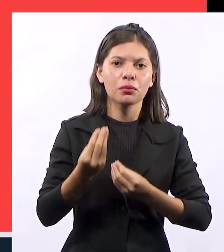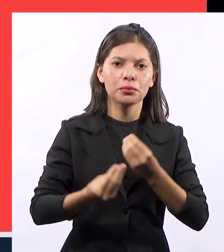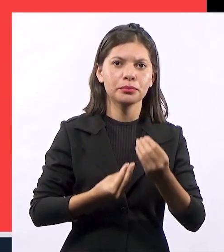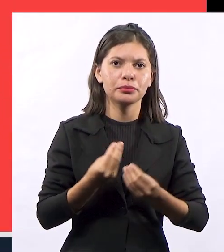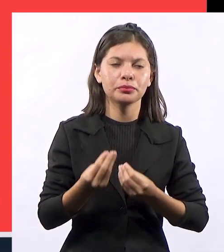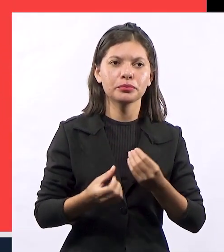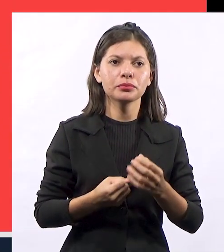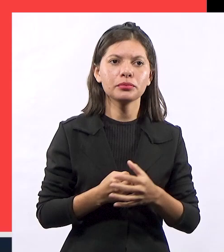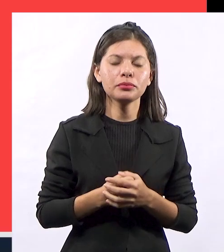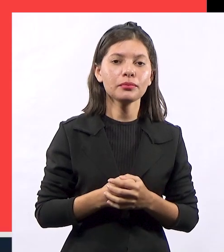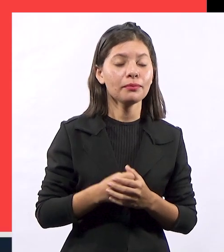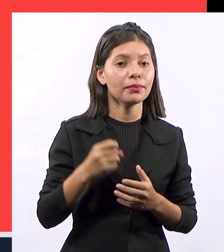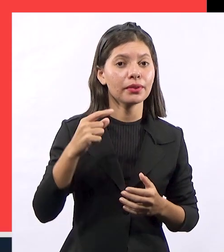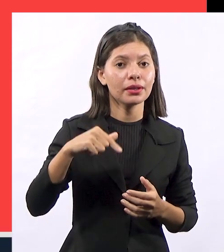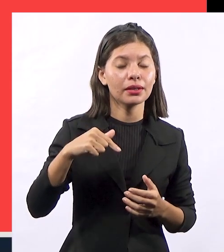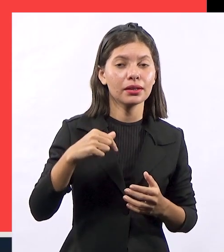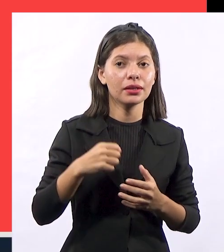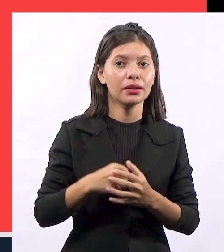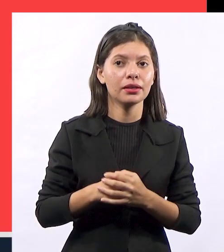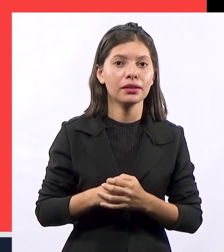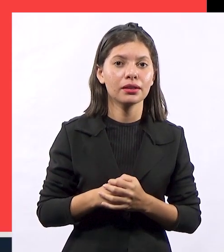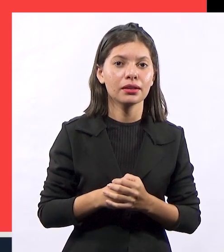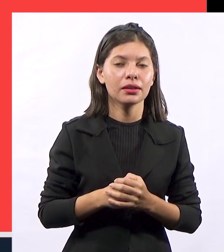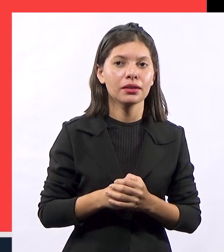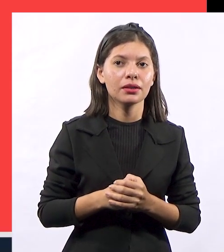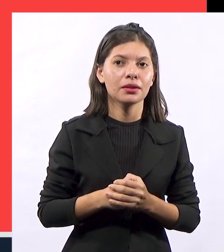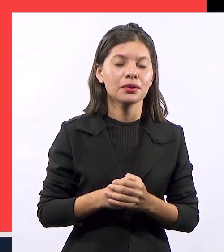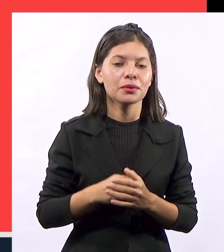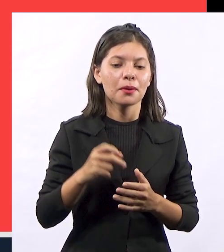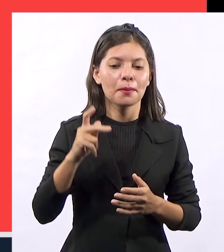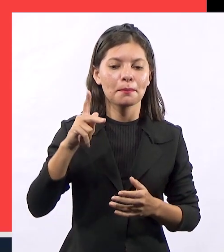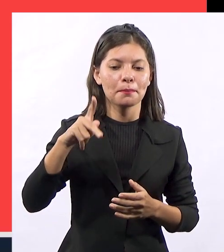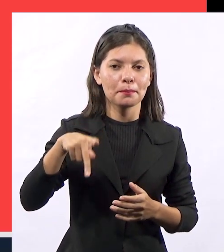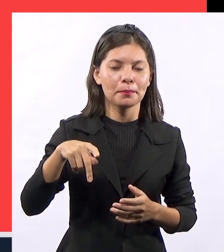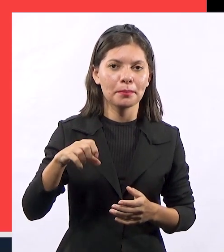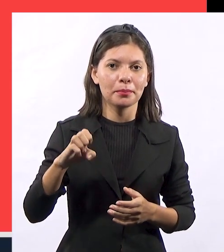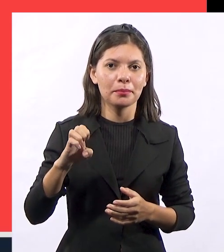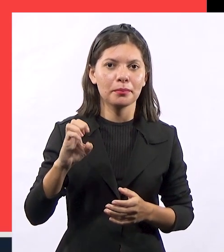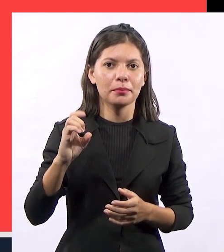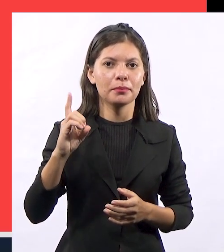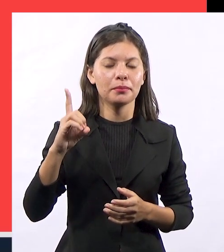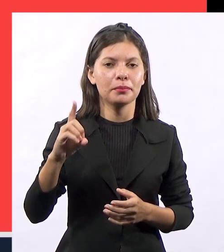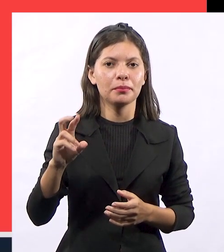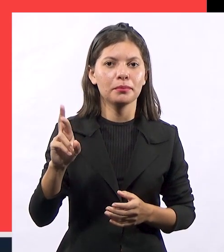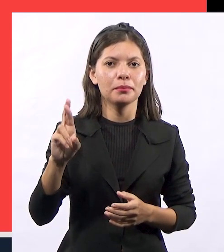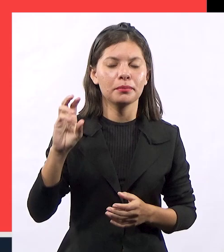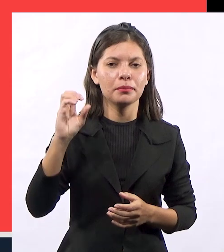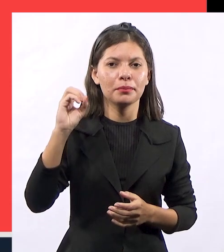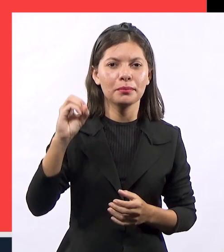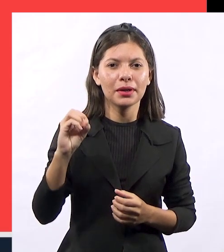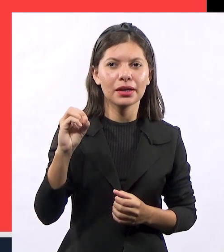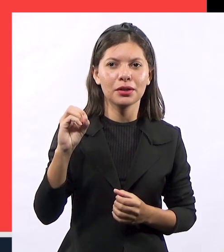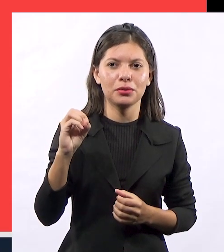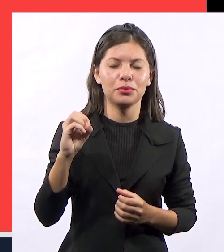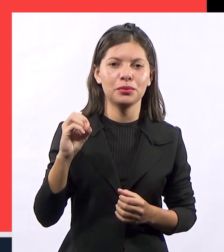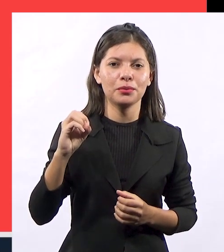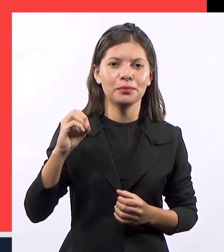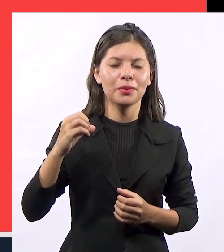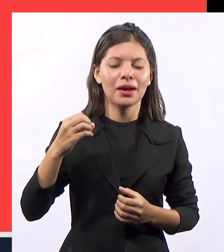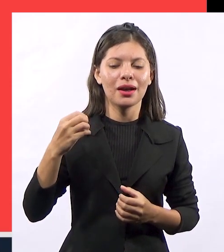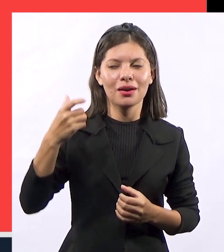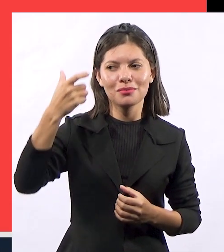Bom, aqui a gente volta lá no nosso adorado Pedrinho que é minha fonte